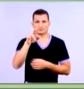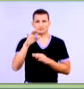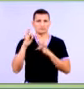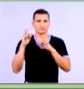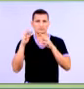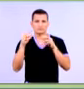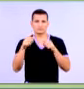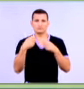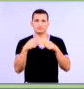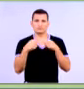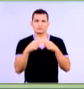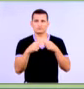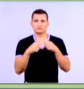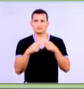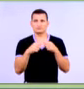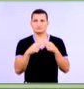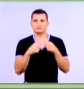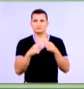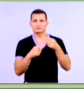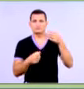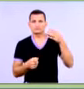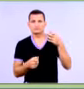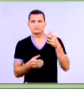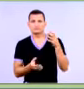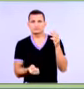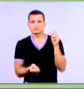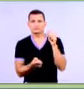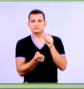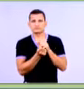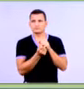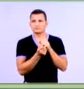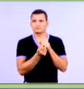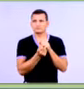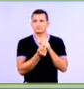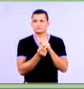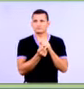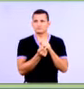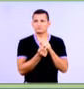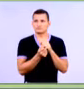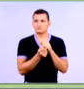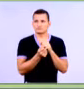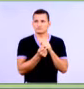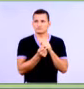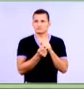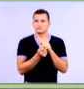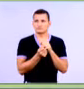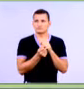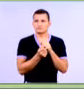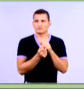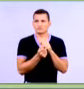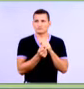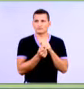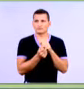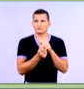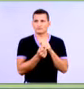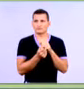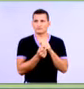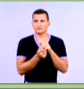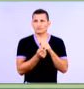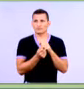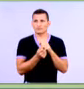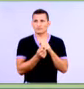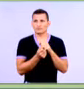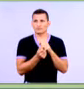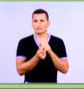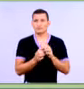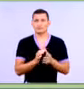tem que dar um passinho para trás. Se eu estou com uma estrutura pequena, esse tipo de deslocamento até que não afeta demais. Mas se eu